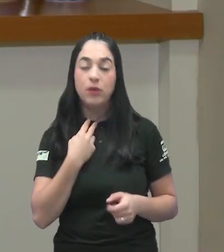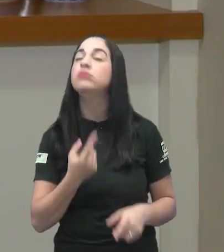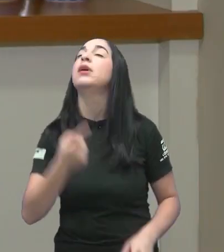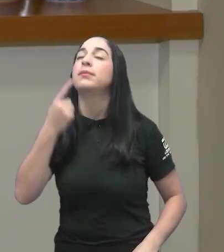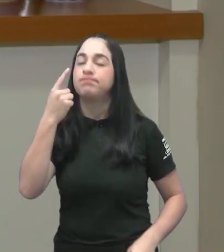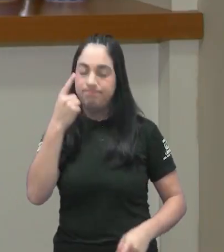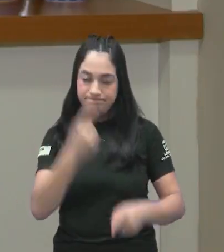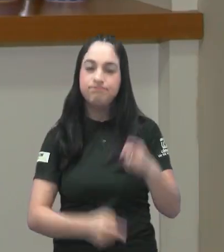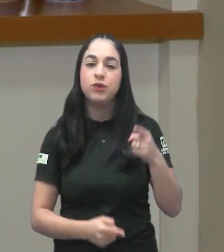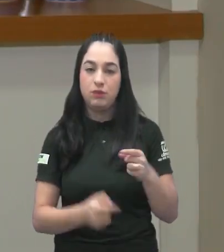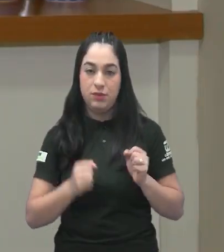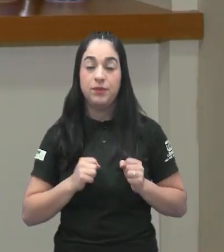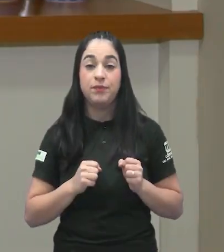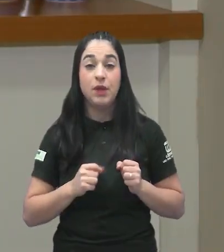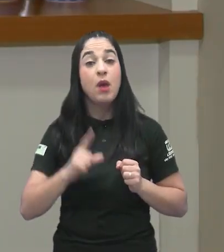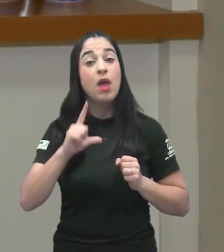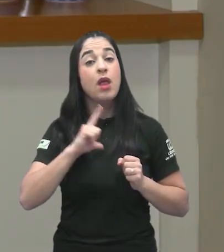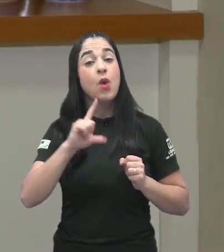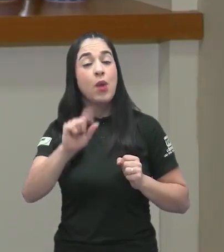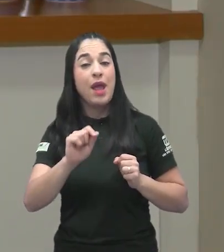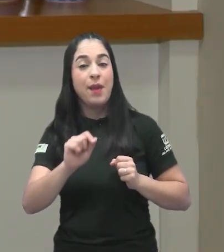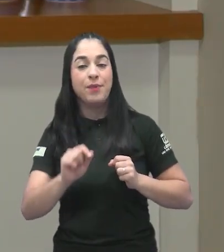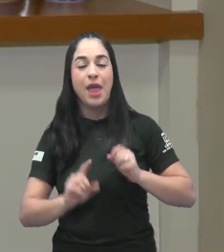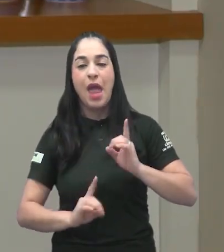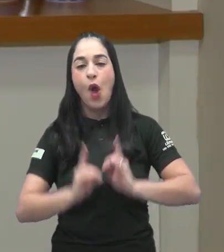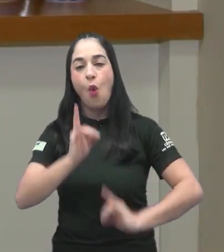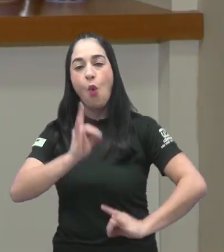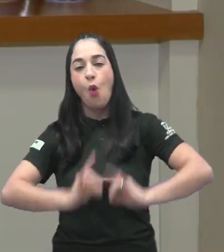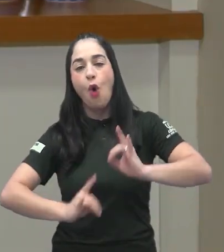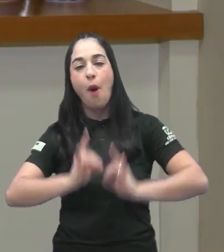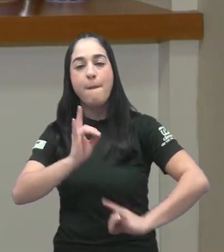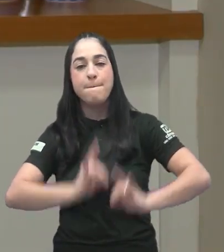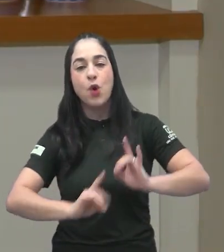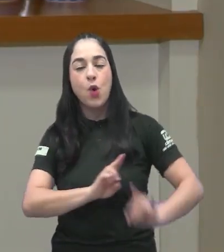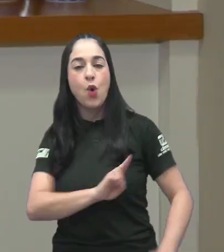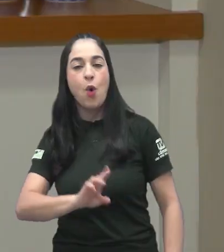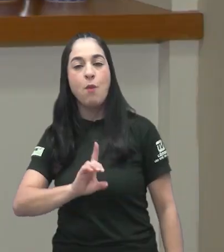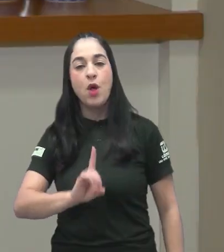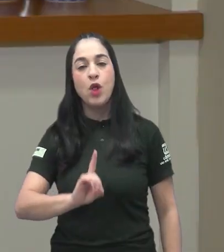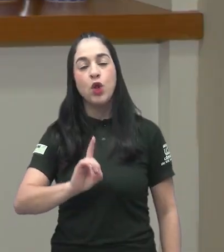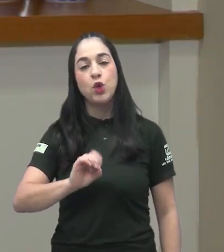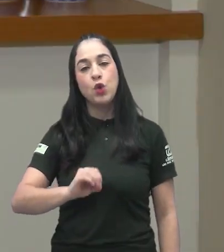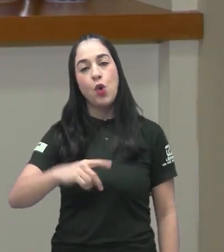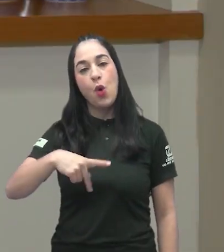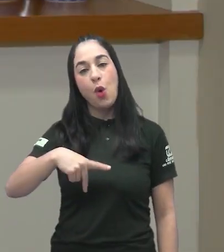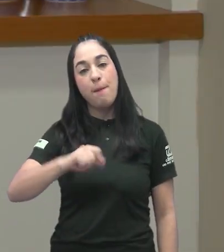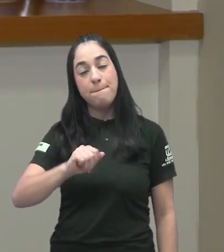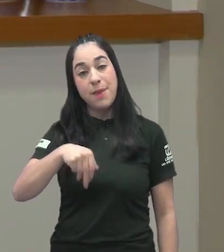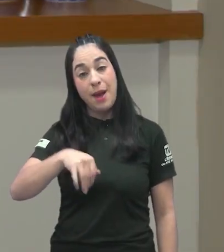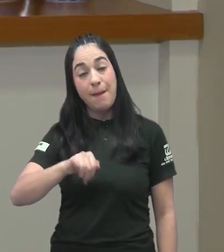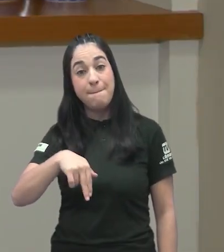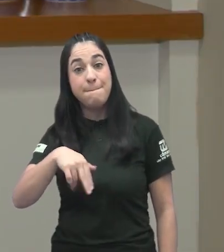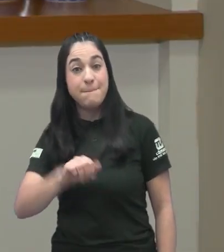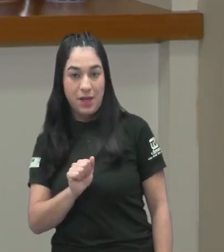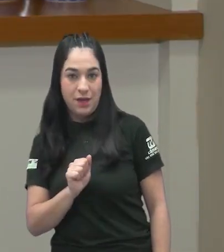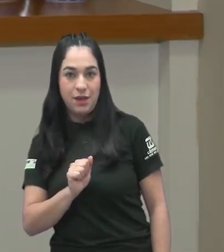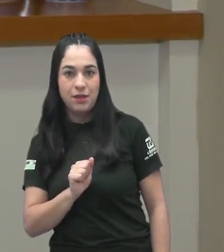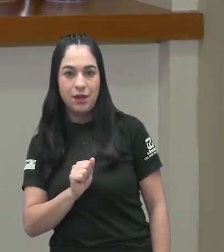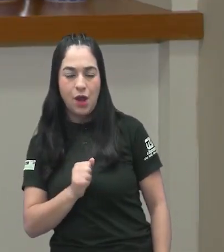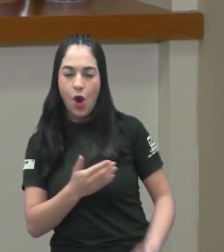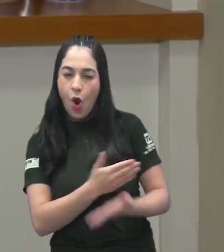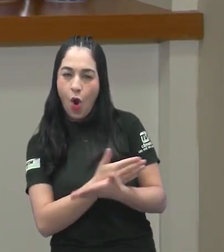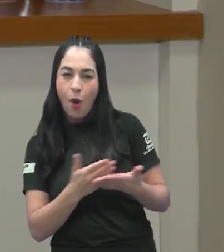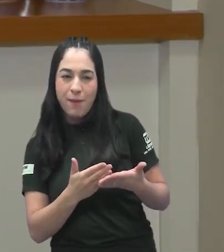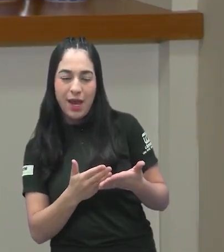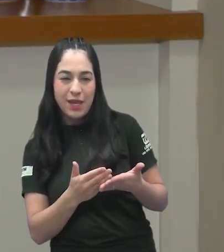a questão do grande neurotransmissor que a gente tem, que é a dopamina. Ela é responsável pelo prazer. Então a pessoa primeiro